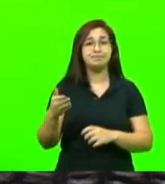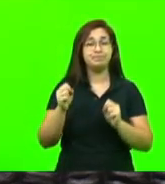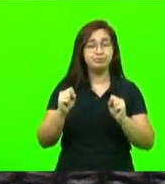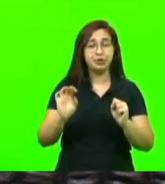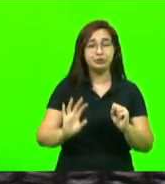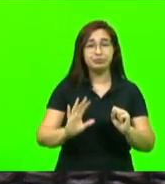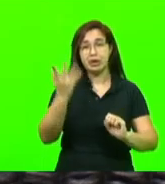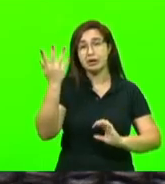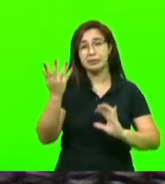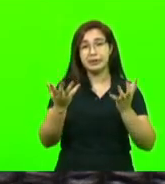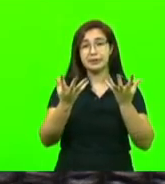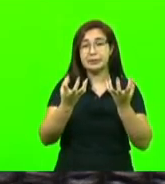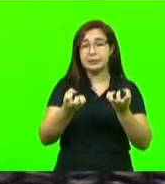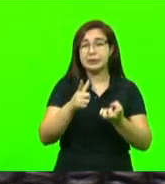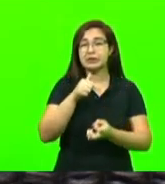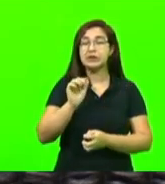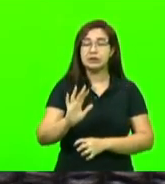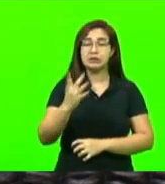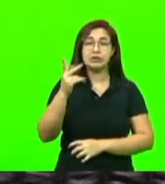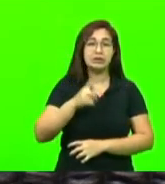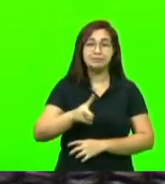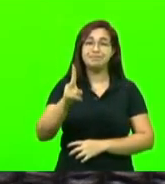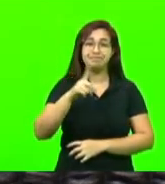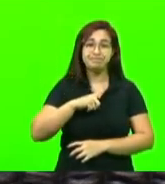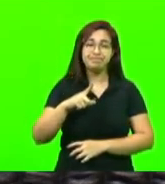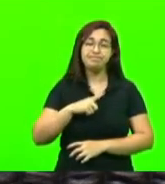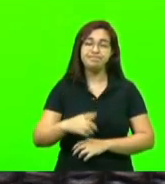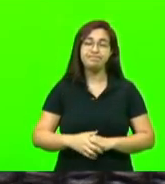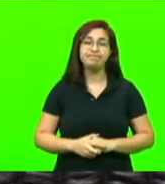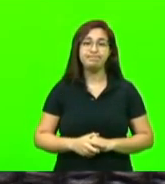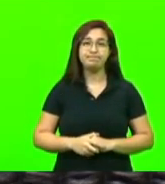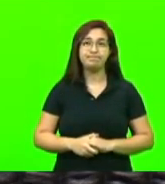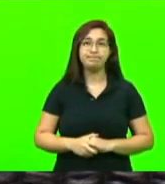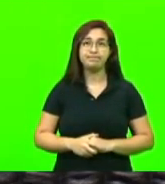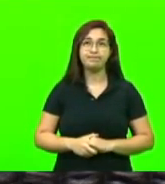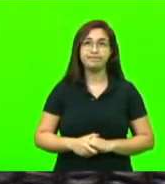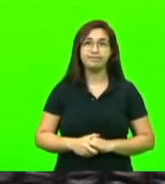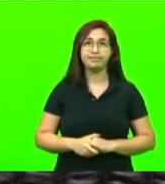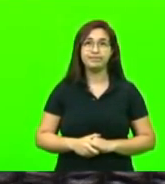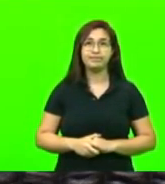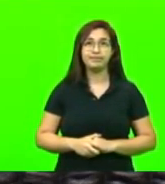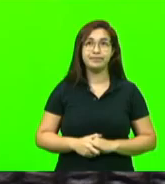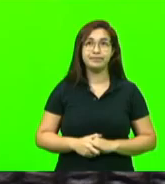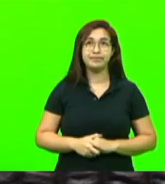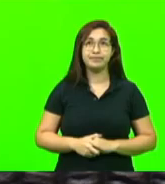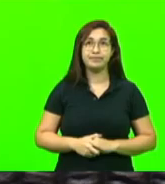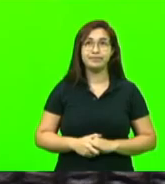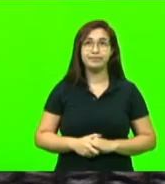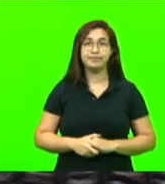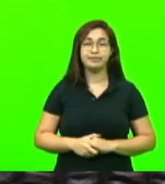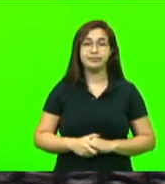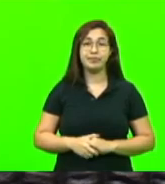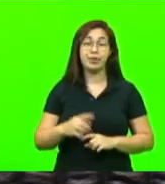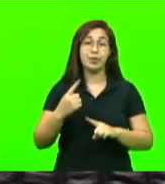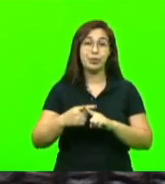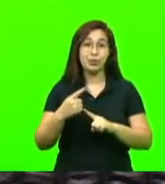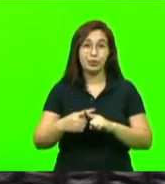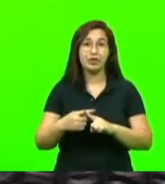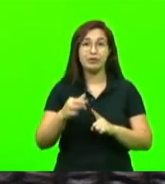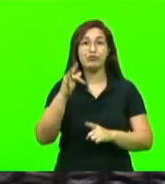infelizmente, como tem se demonstrado nos últimos anos, elas irão fatalmente ocorrer